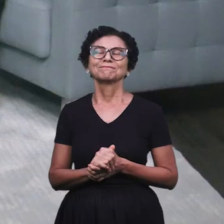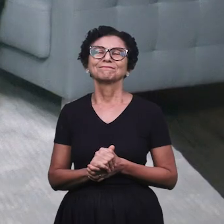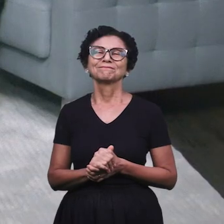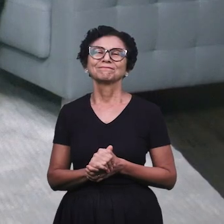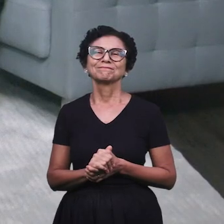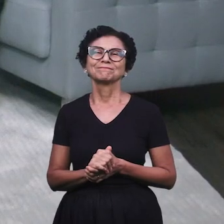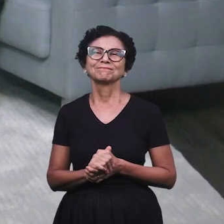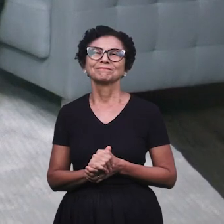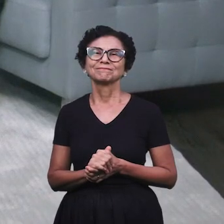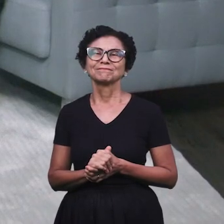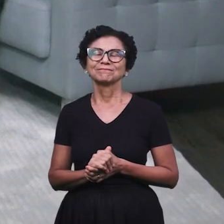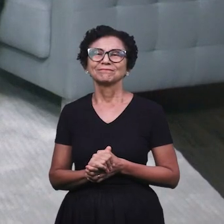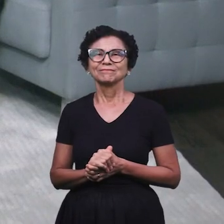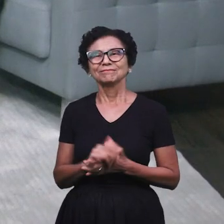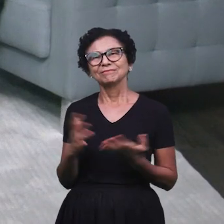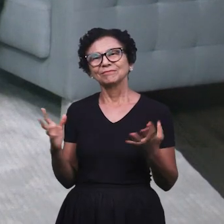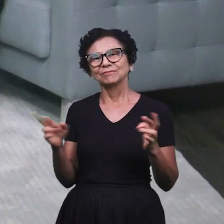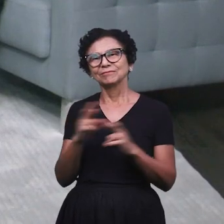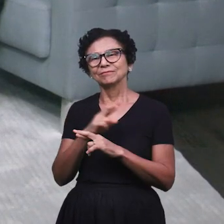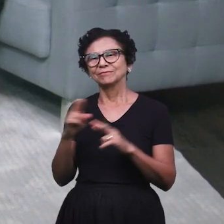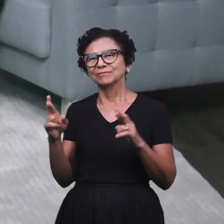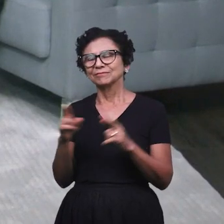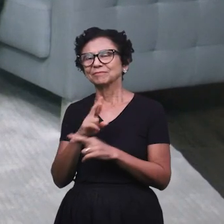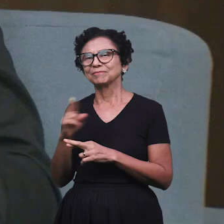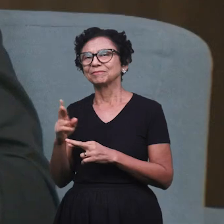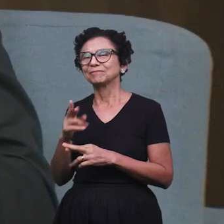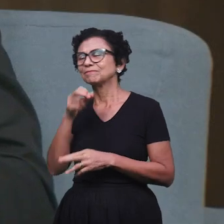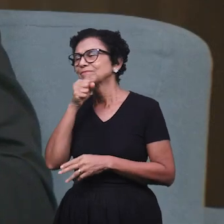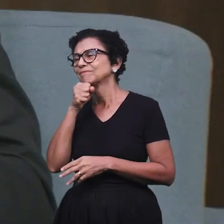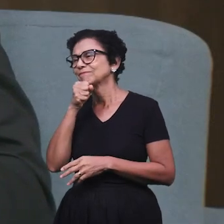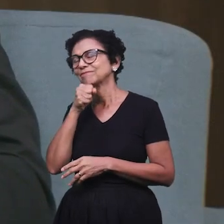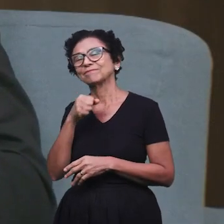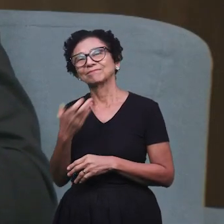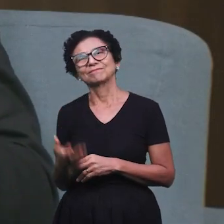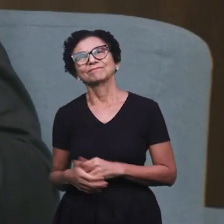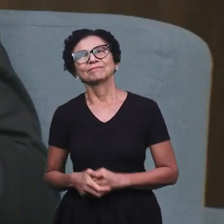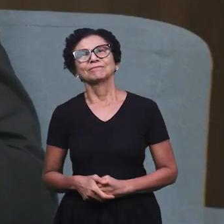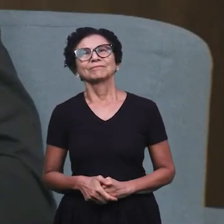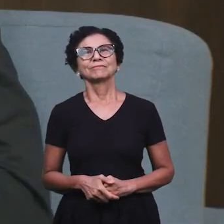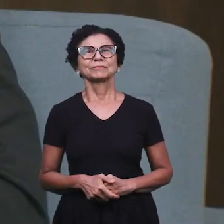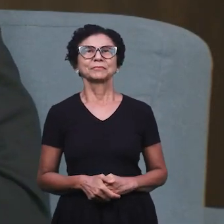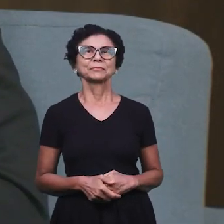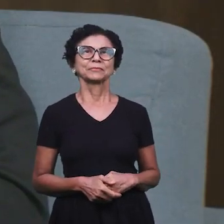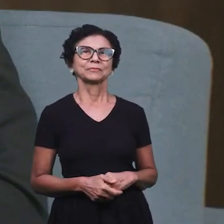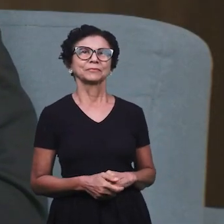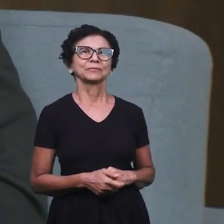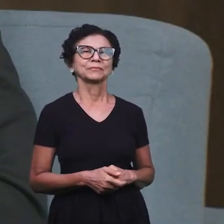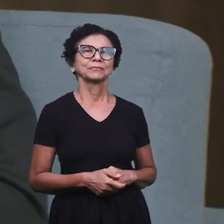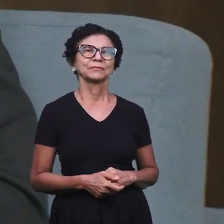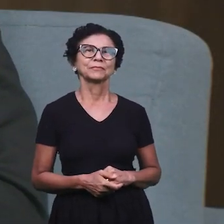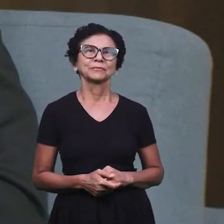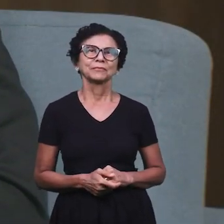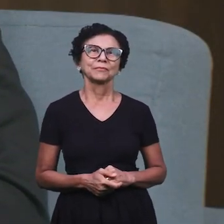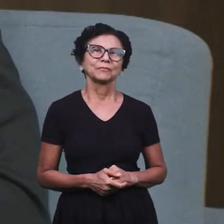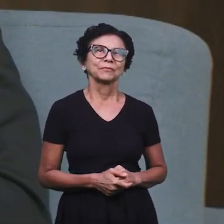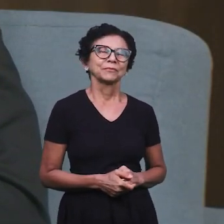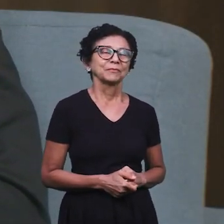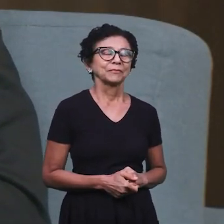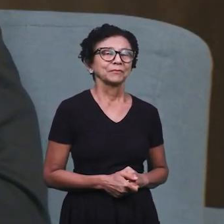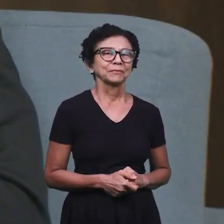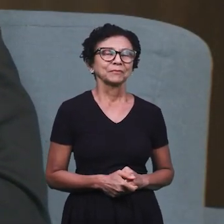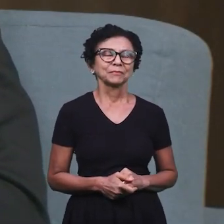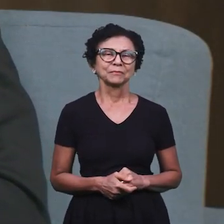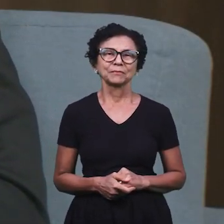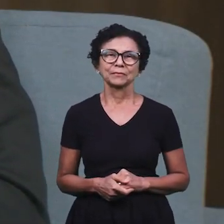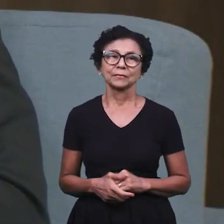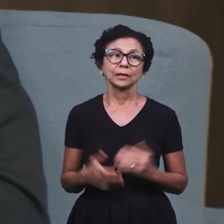bom. Os jovens têm muitas coisas que pode fazer aqui, né, para poder se aproximar da pessoa idosa.